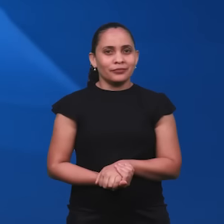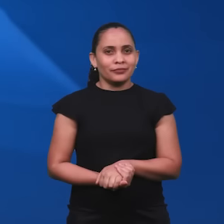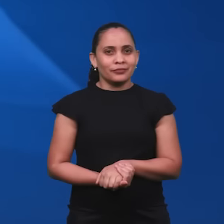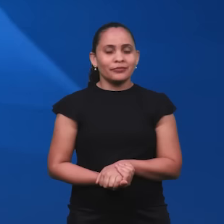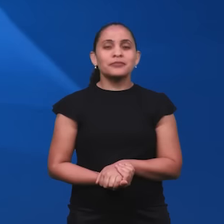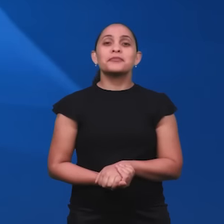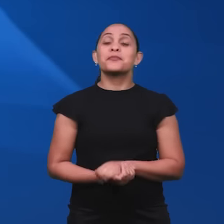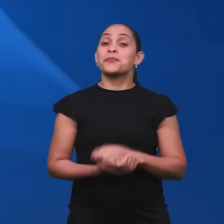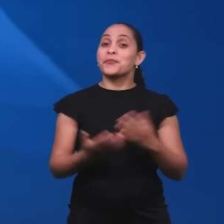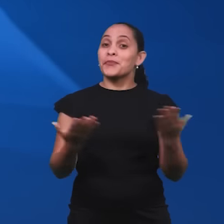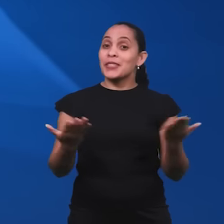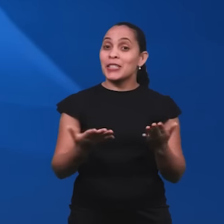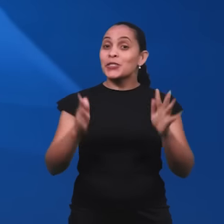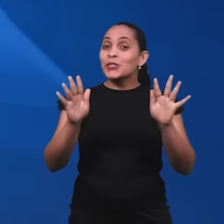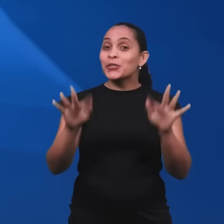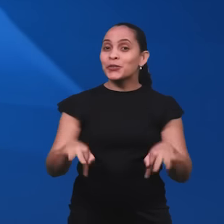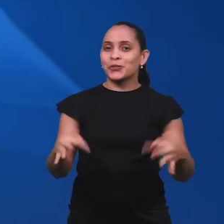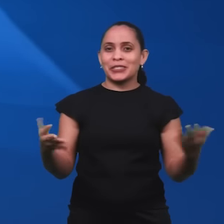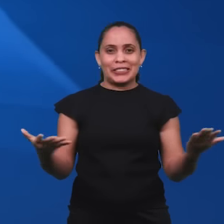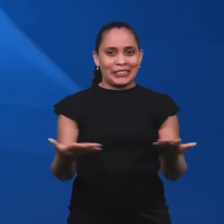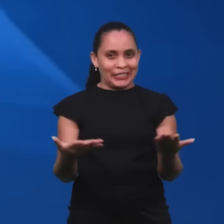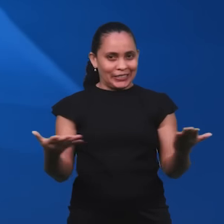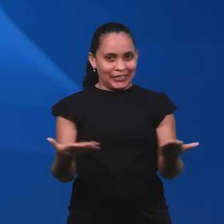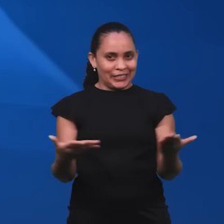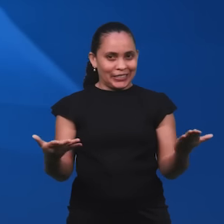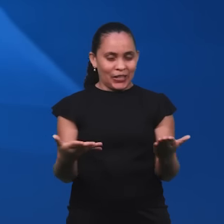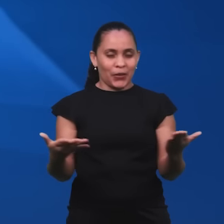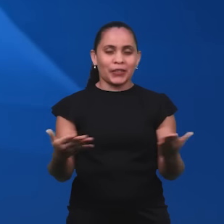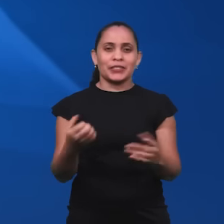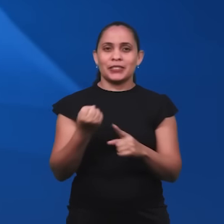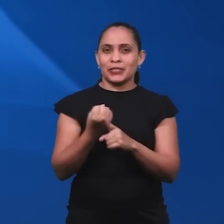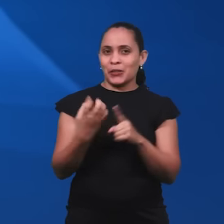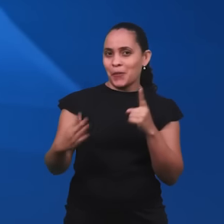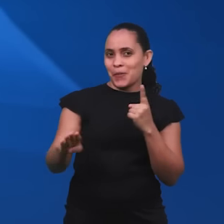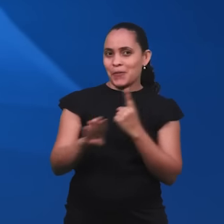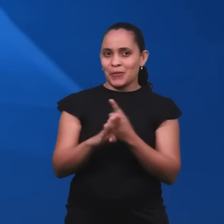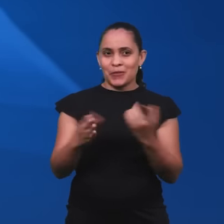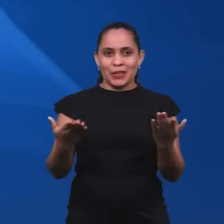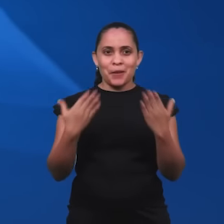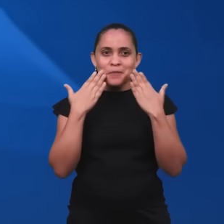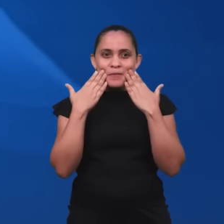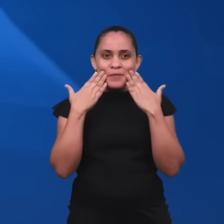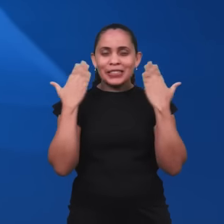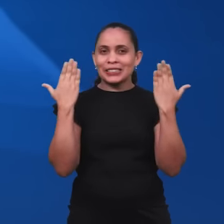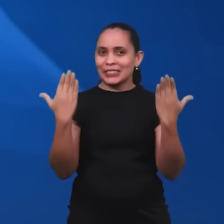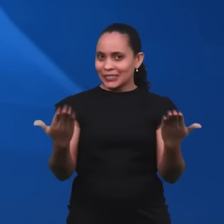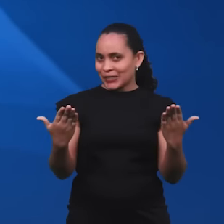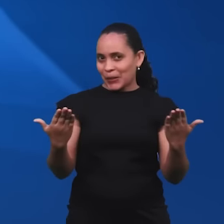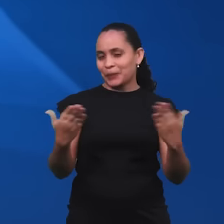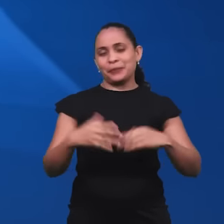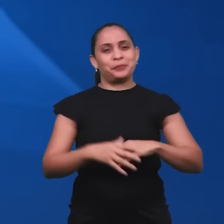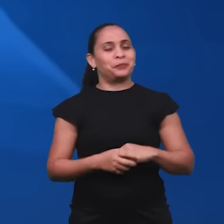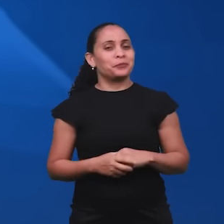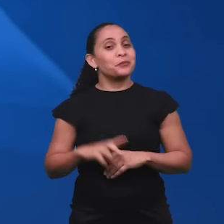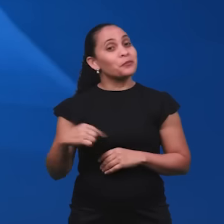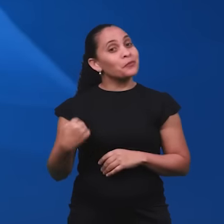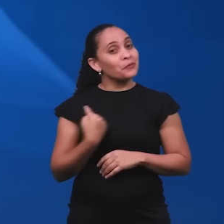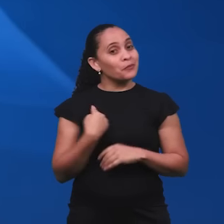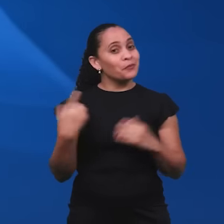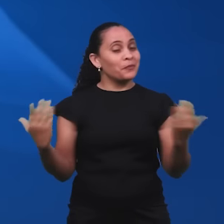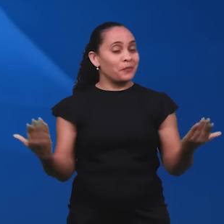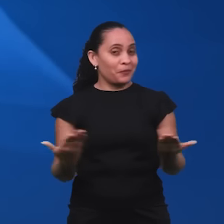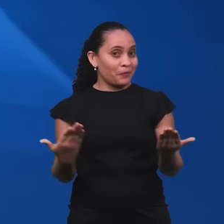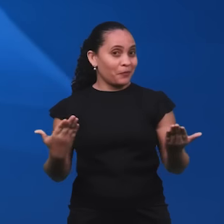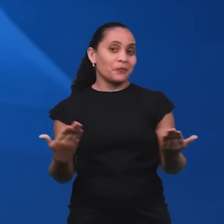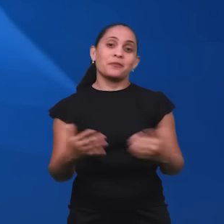final dessa primeira parte, né, da Escola Bíblica, nós apresentamos mais cedo um pouco, nós então agora vamos te aguardar